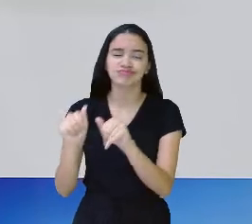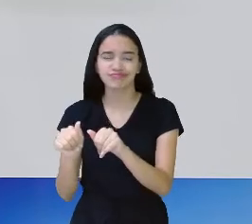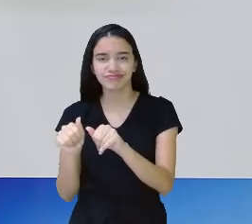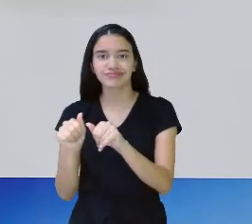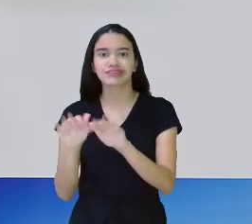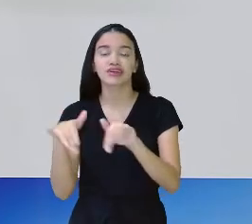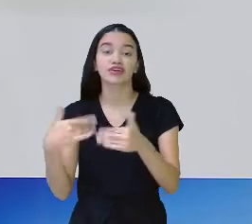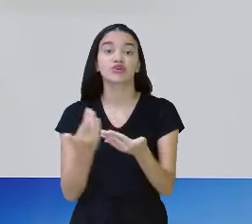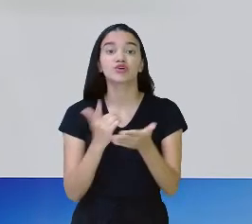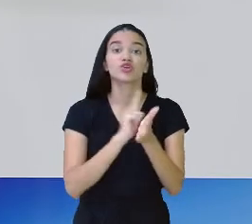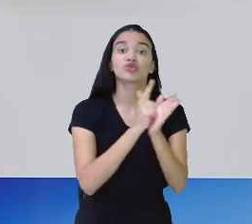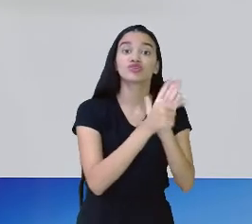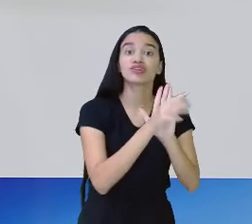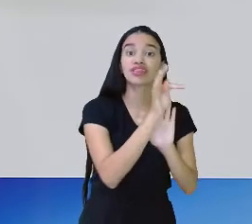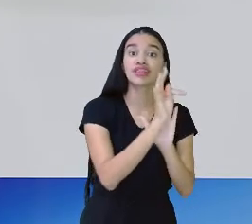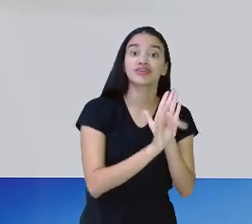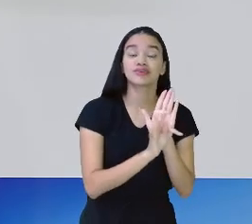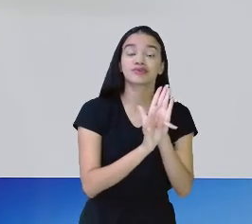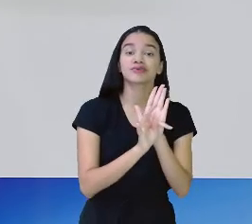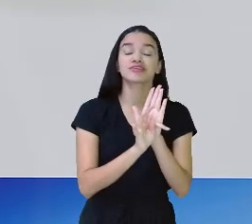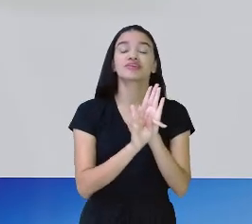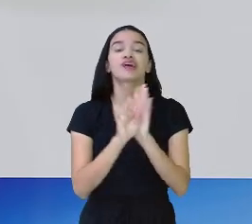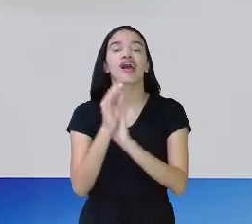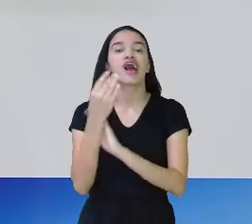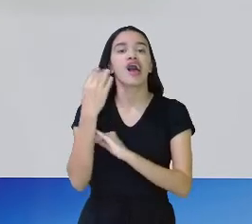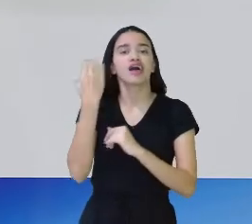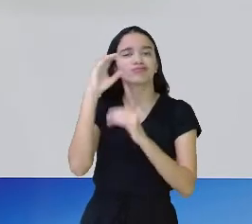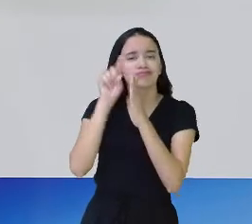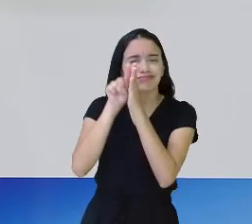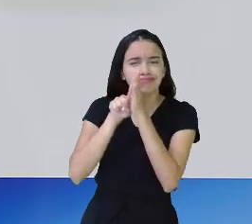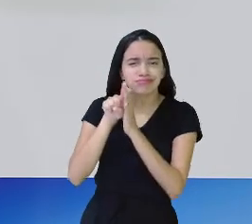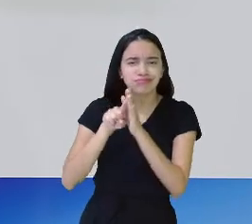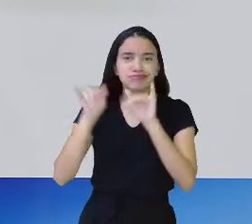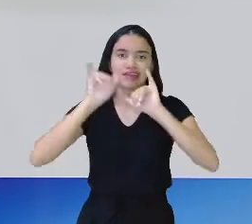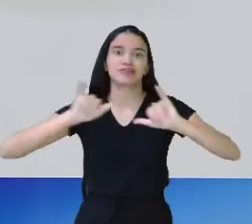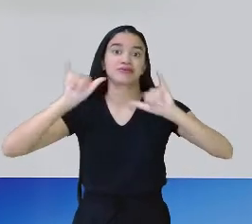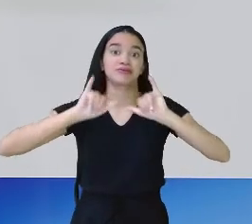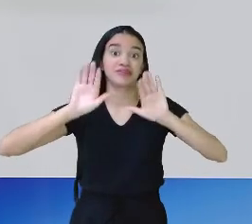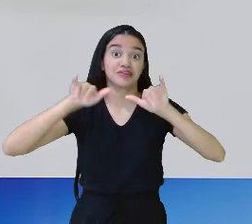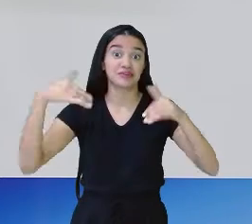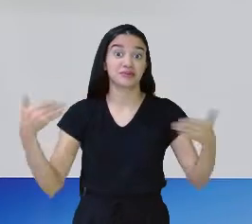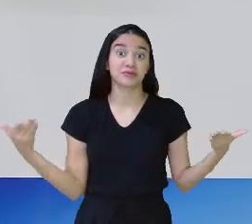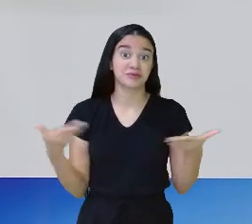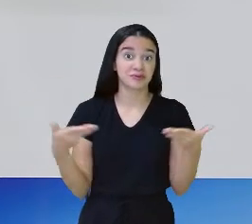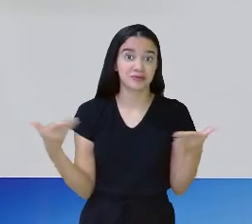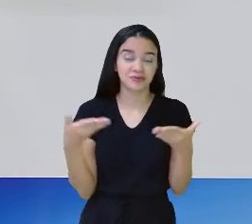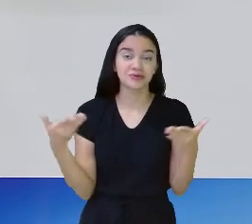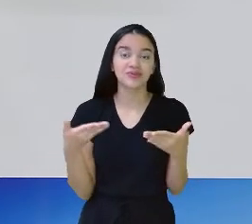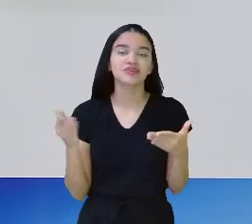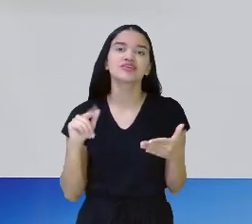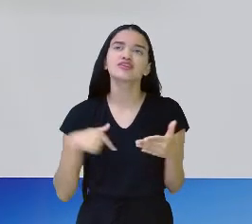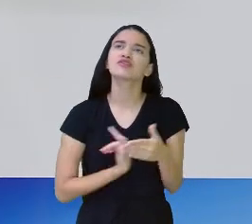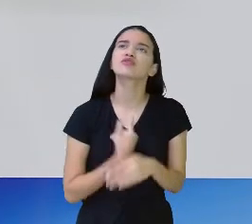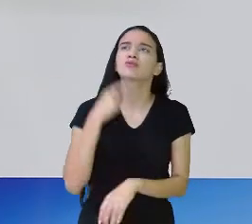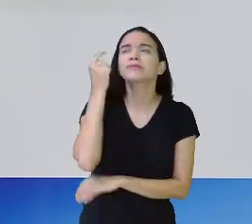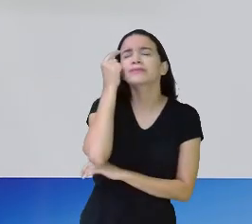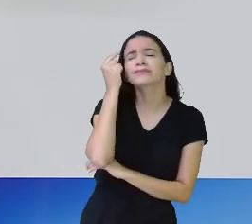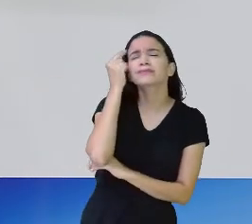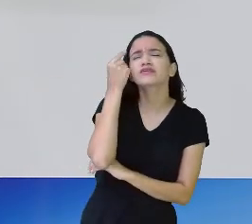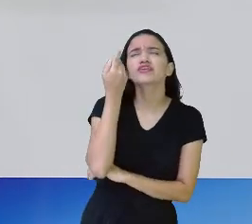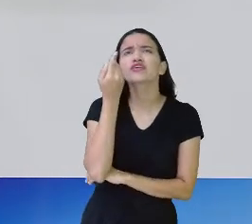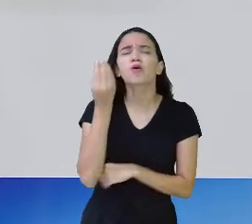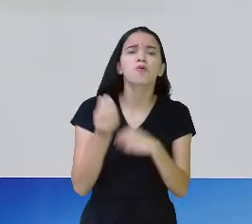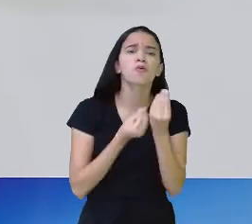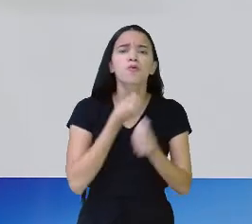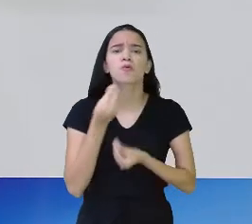Do gênero textual Textos para Divulgação Científica. Então, hoje, a gente vai pensar um pouquinho